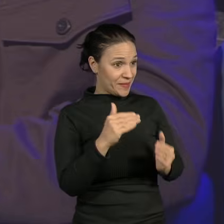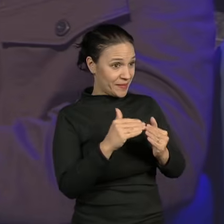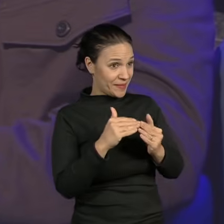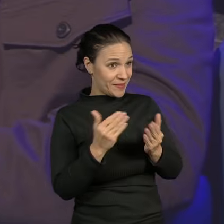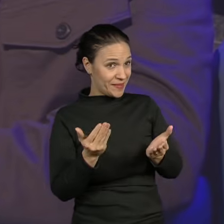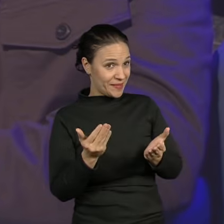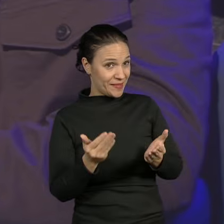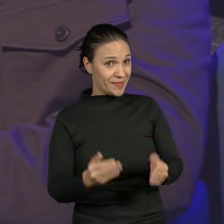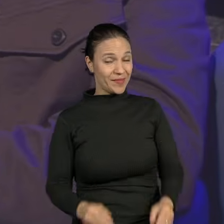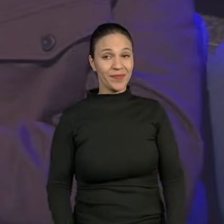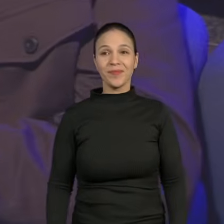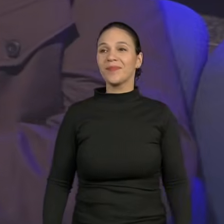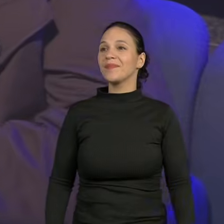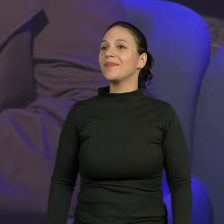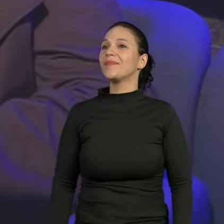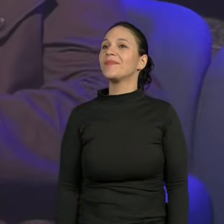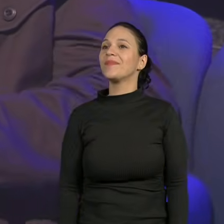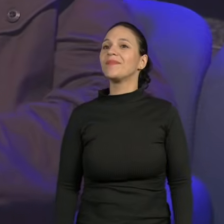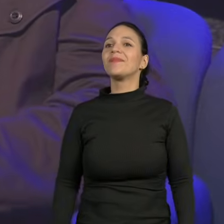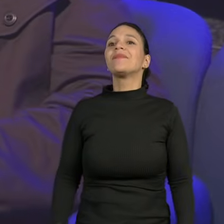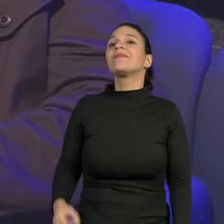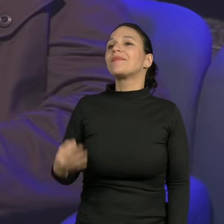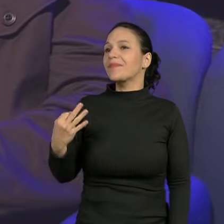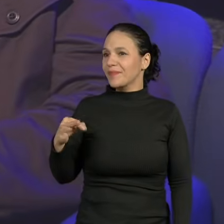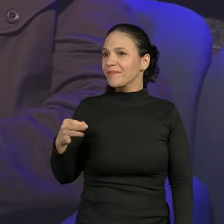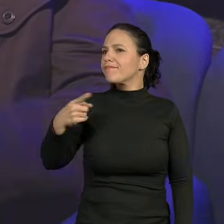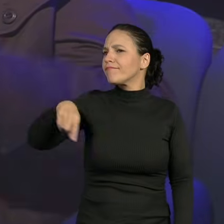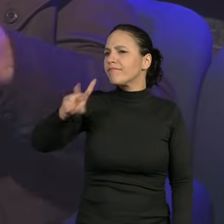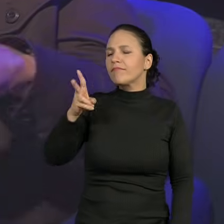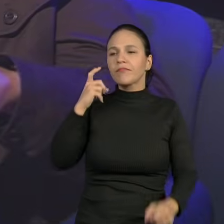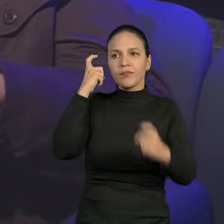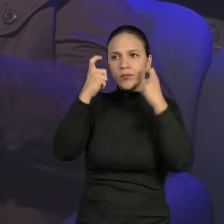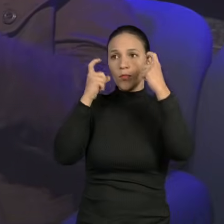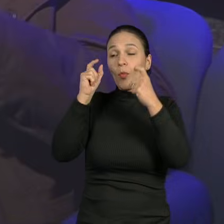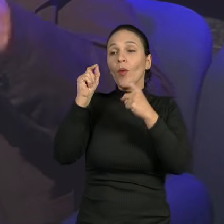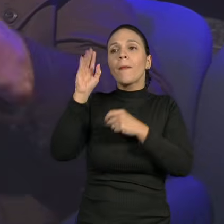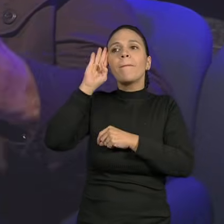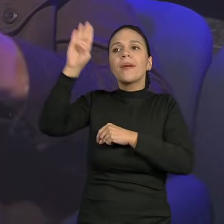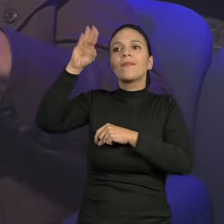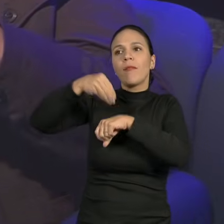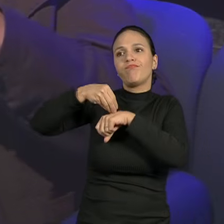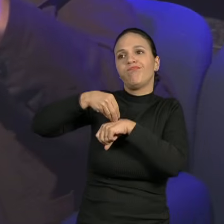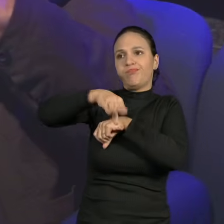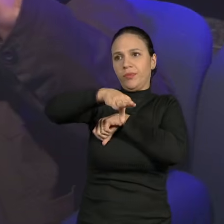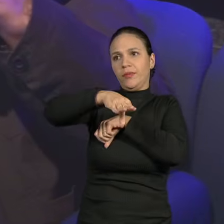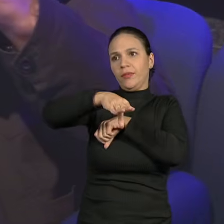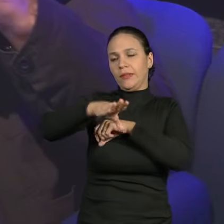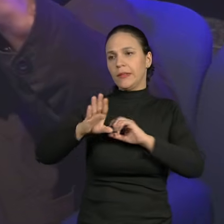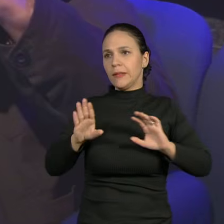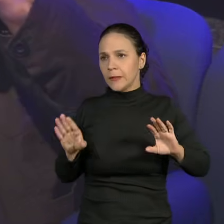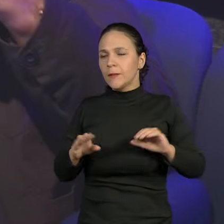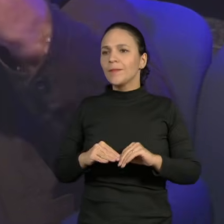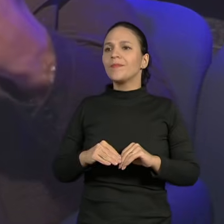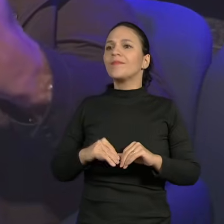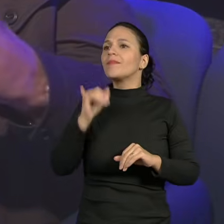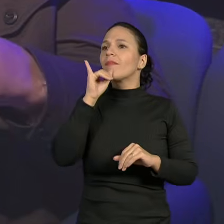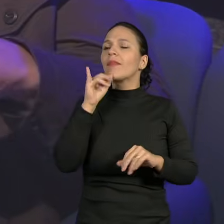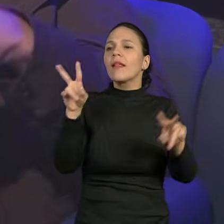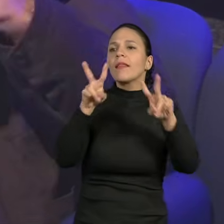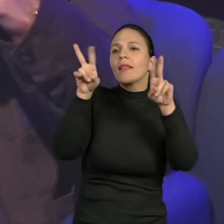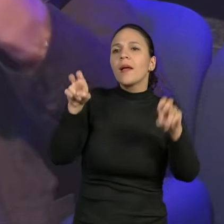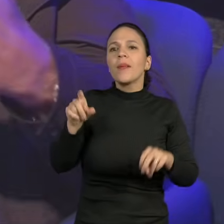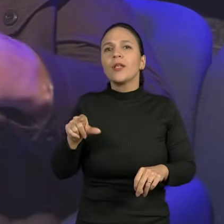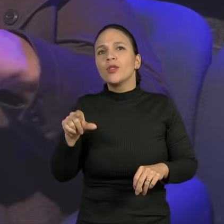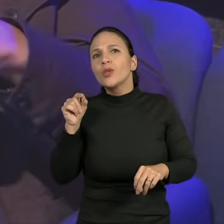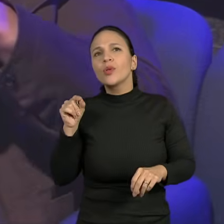Felipe. Assim, a gente se preocupa muito com as mensagens, né? Assim, desde da escolha dos temas, né,